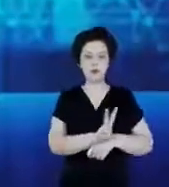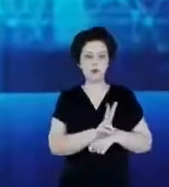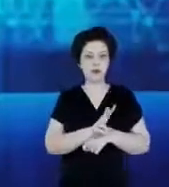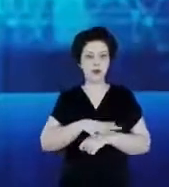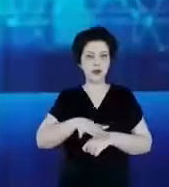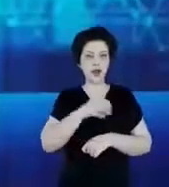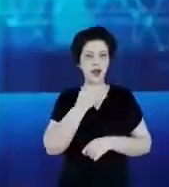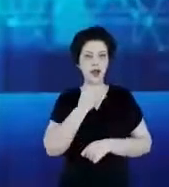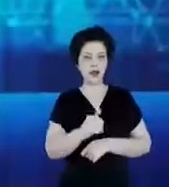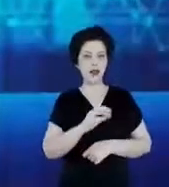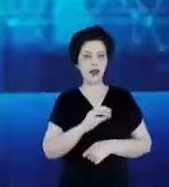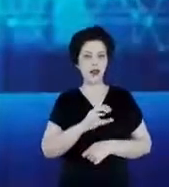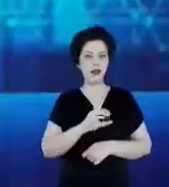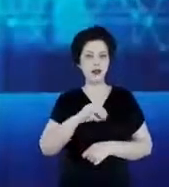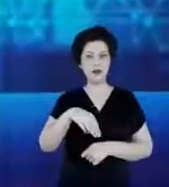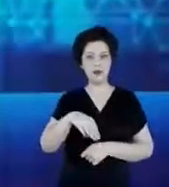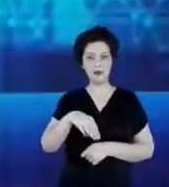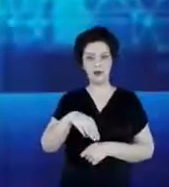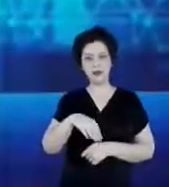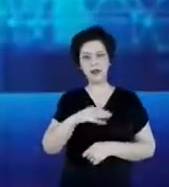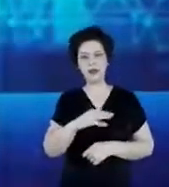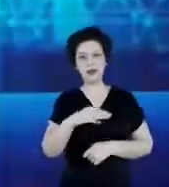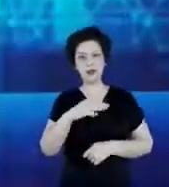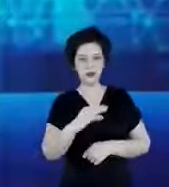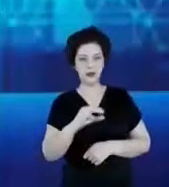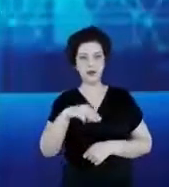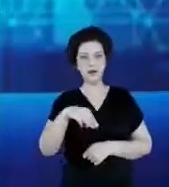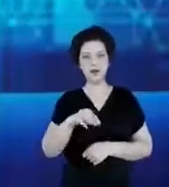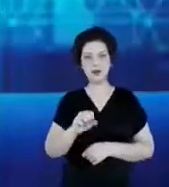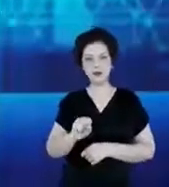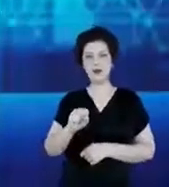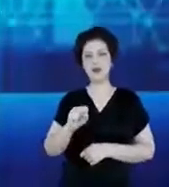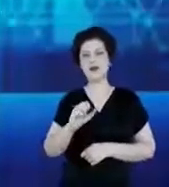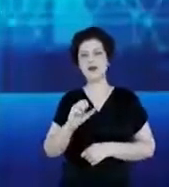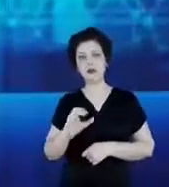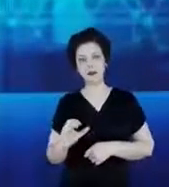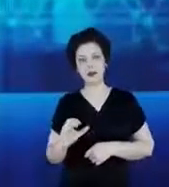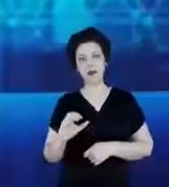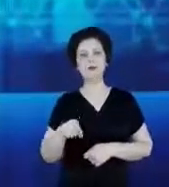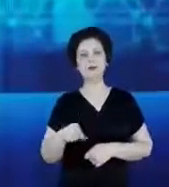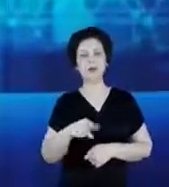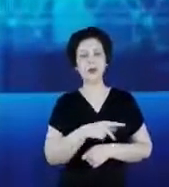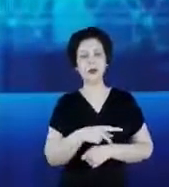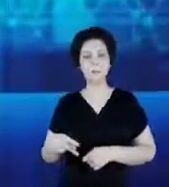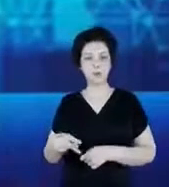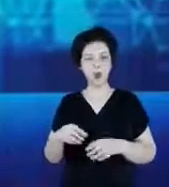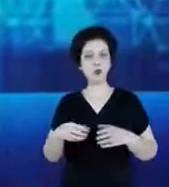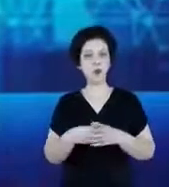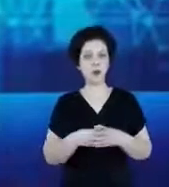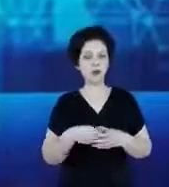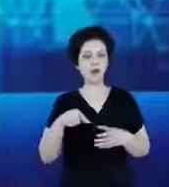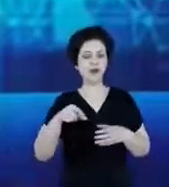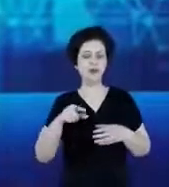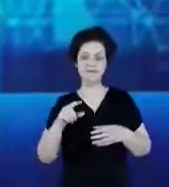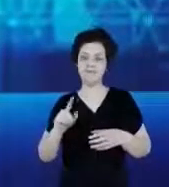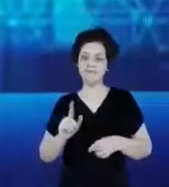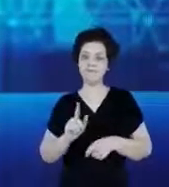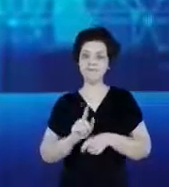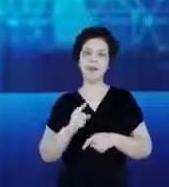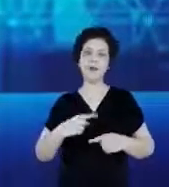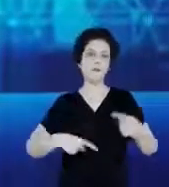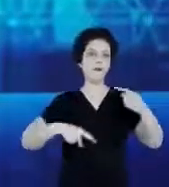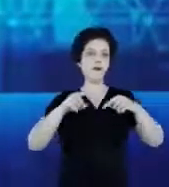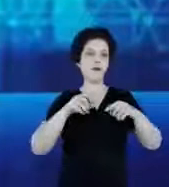o CMSE, onde temos o nosso ministro Bento presidindo esse comitê. Então, esse foi o grande avanço lá